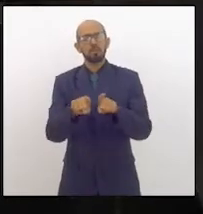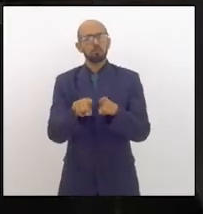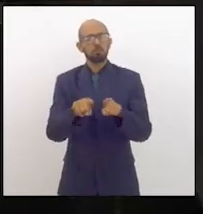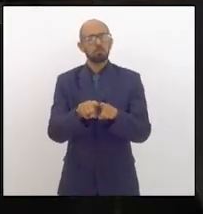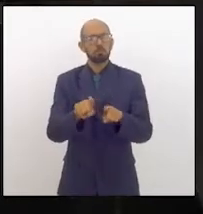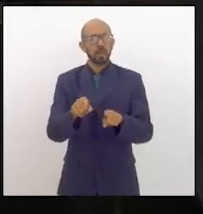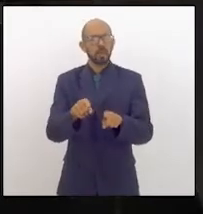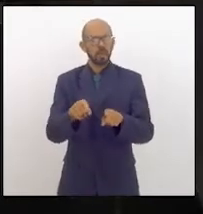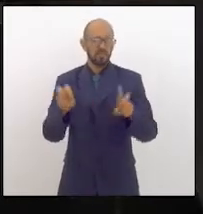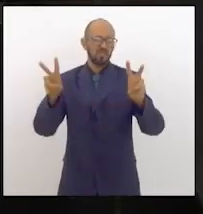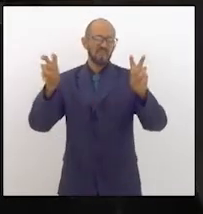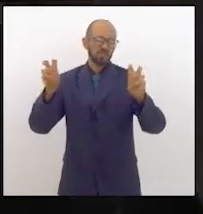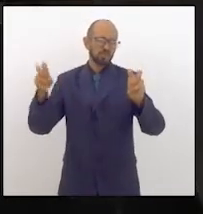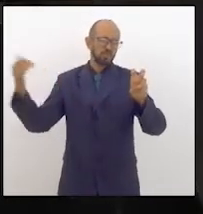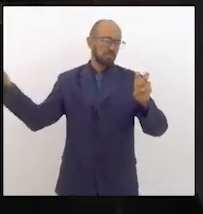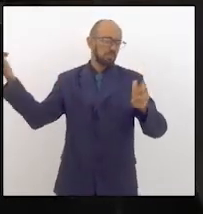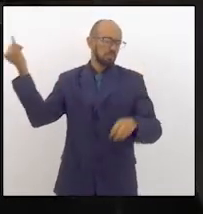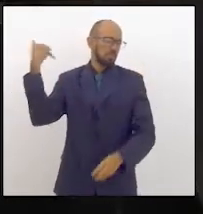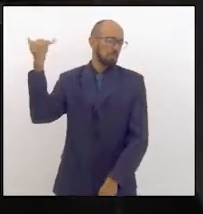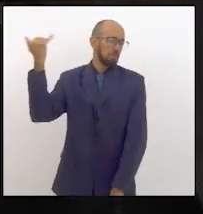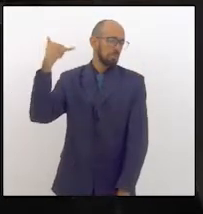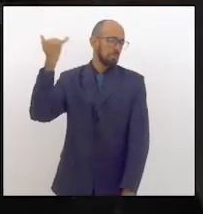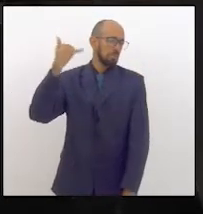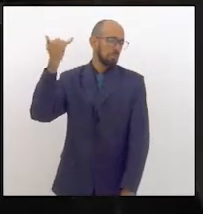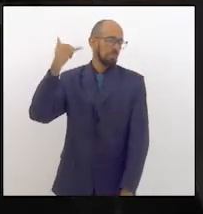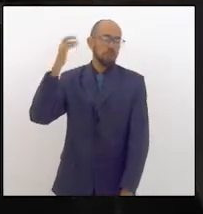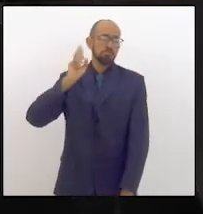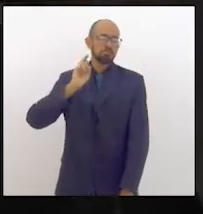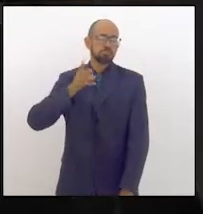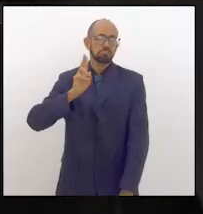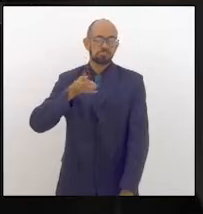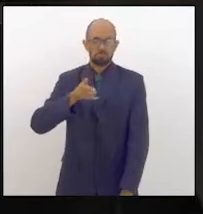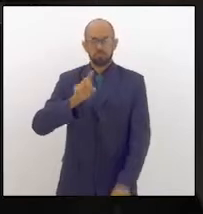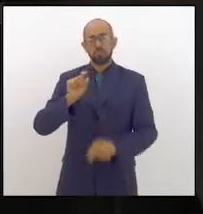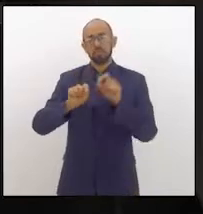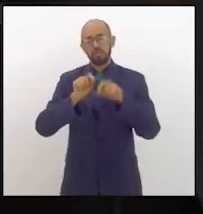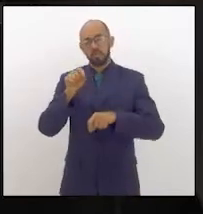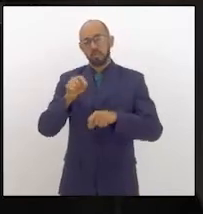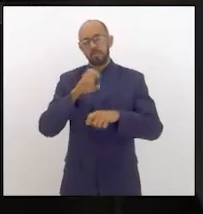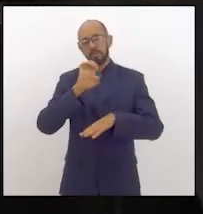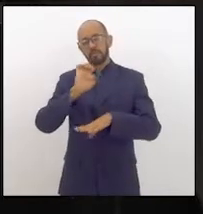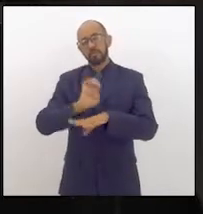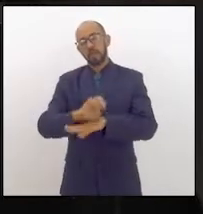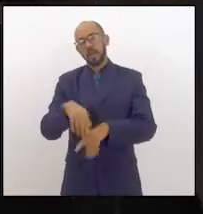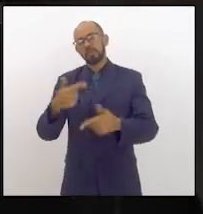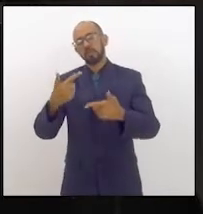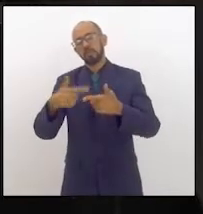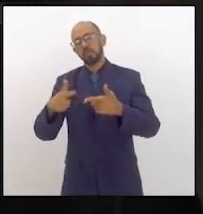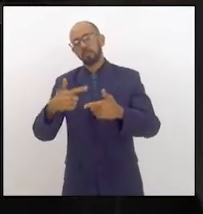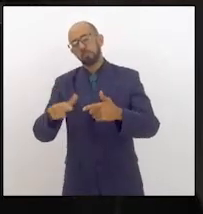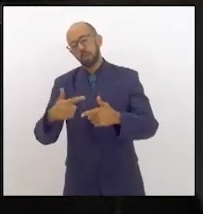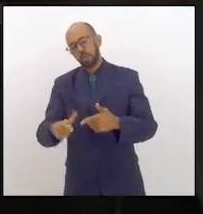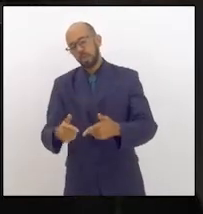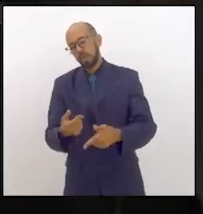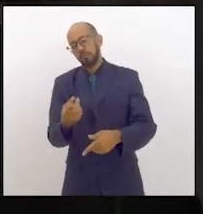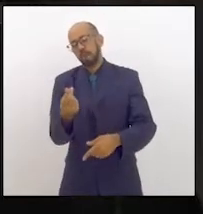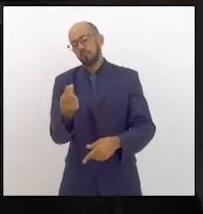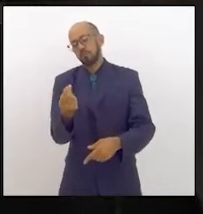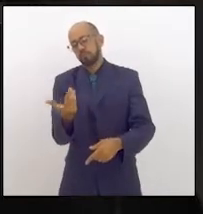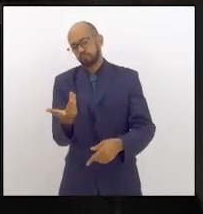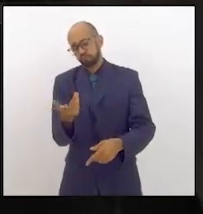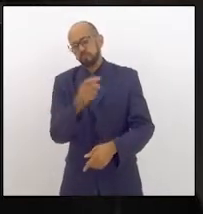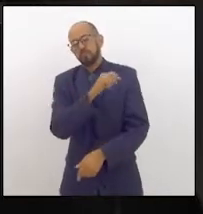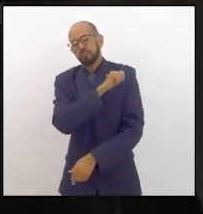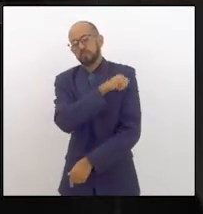assunto que eu escuto desde que eu tomei posse do meu mandato que o Estado está passando no regime de recuperação fiscal